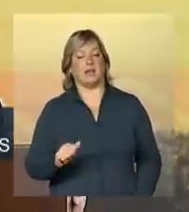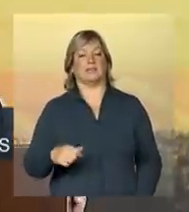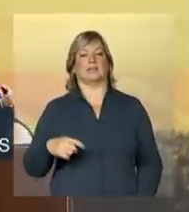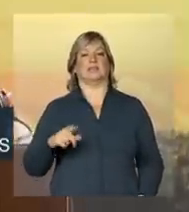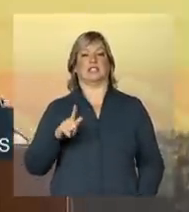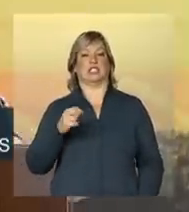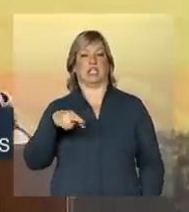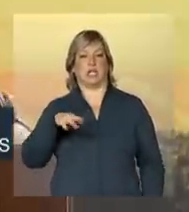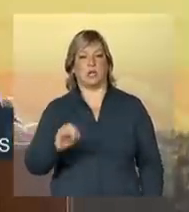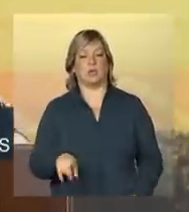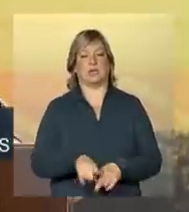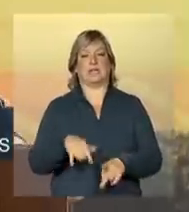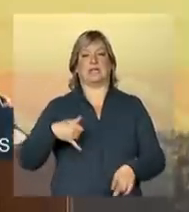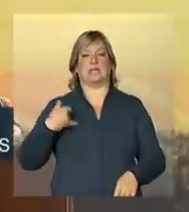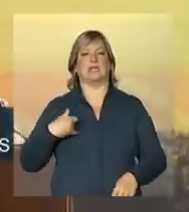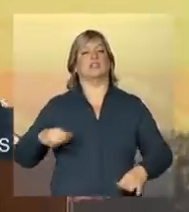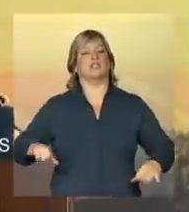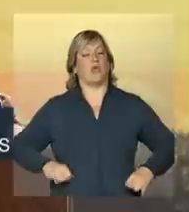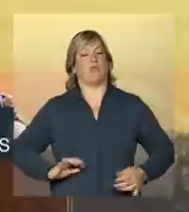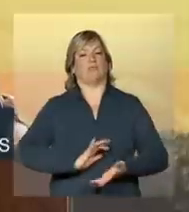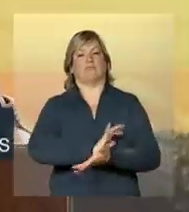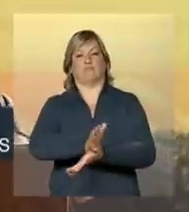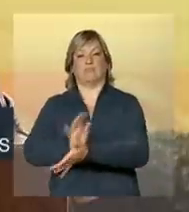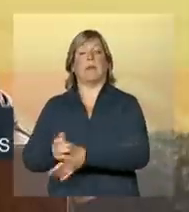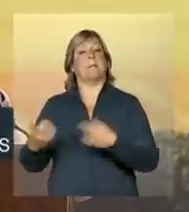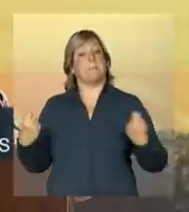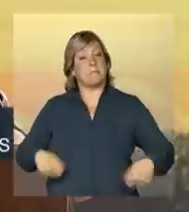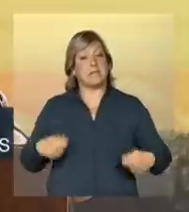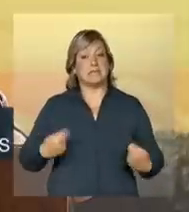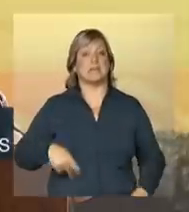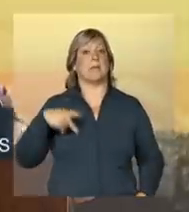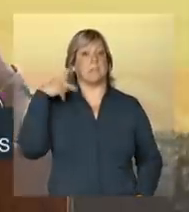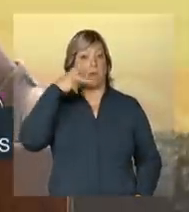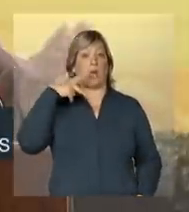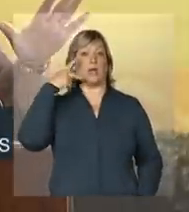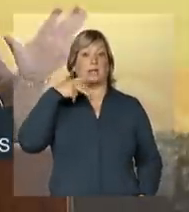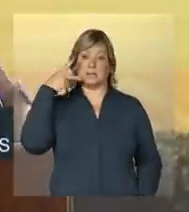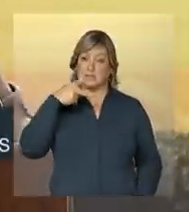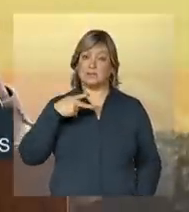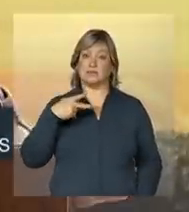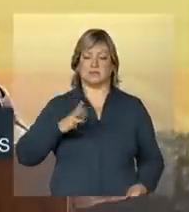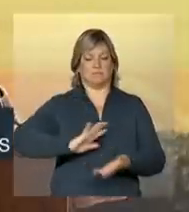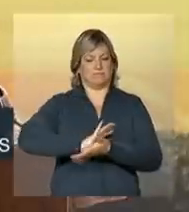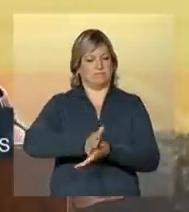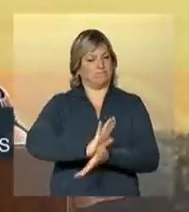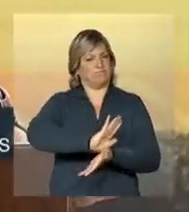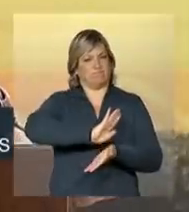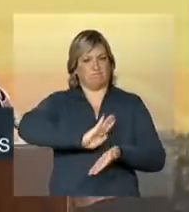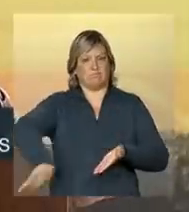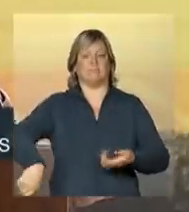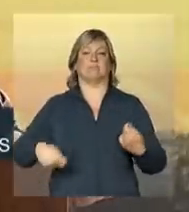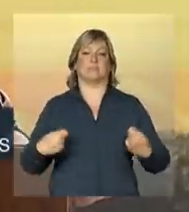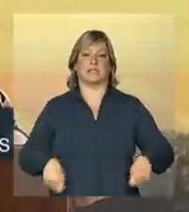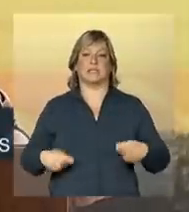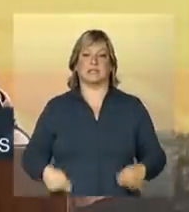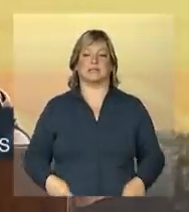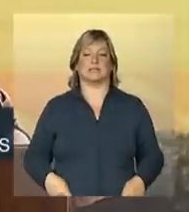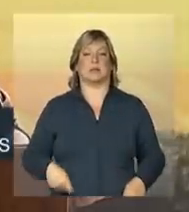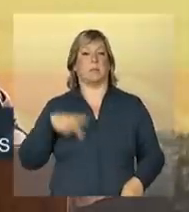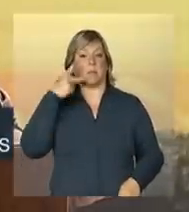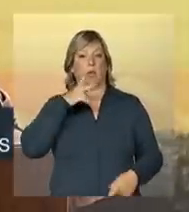idade nós precisamos de políticas específicas também os quilombolas Além